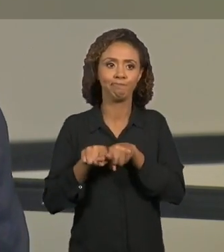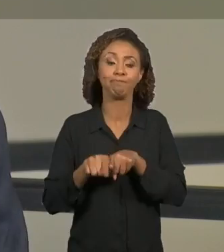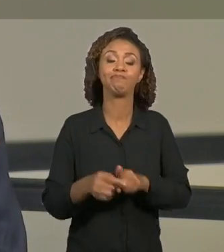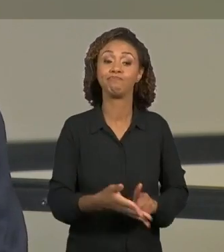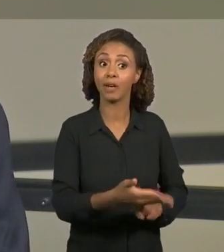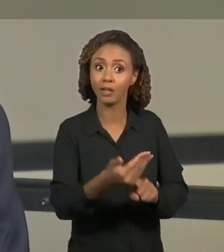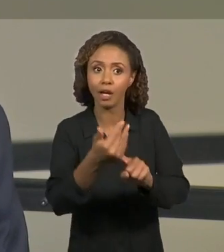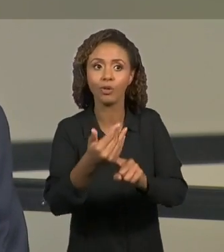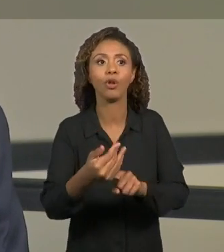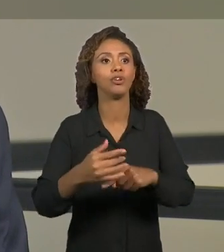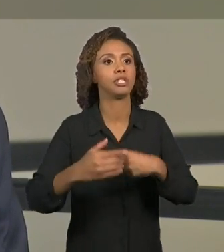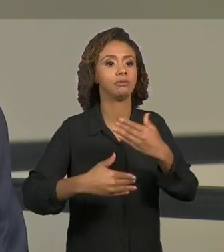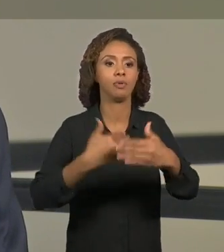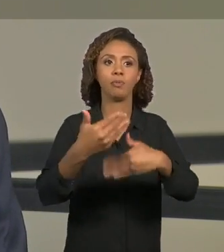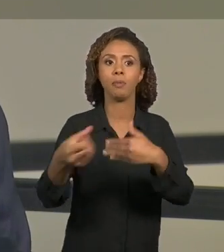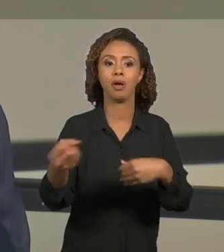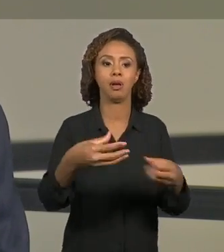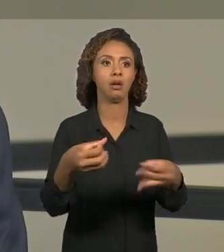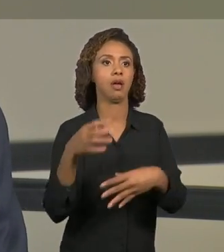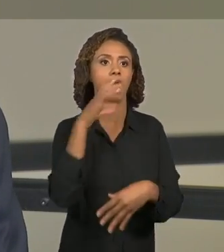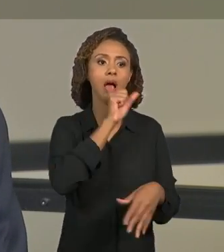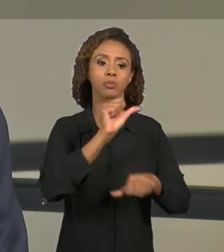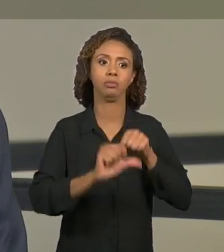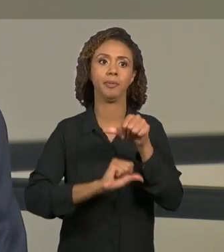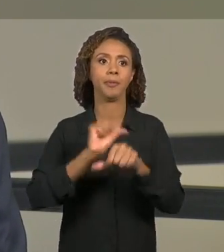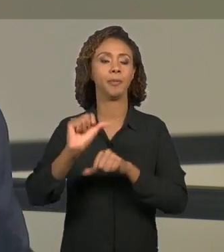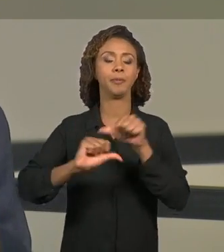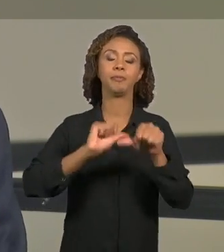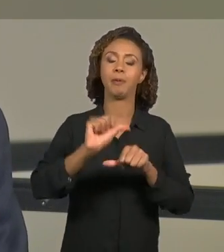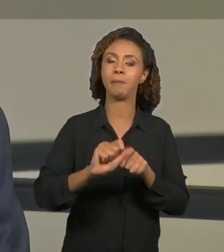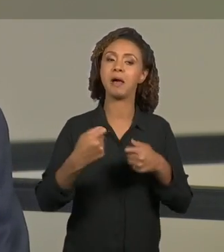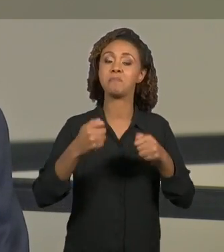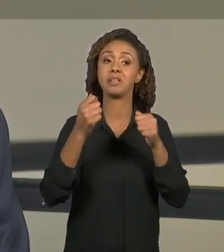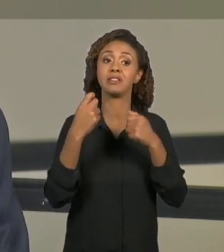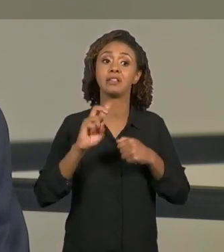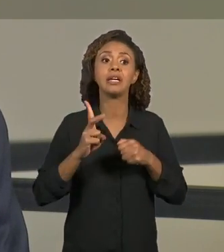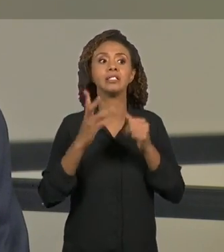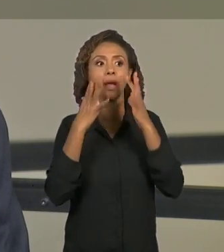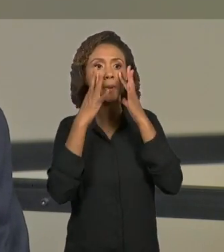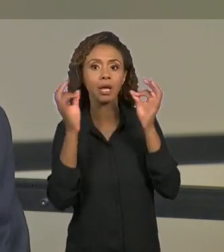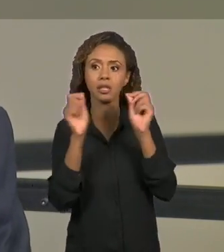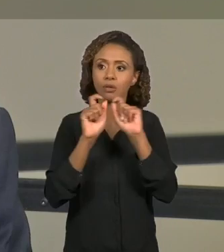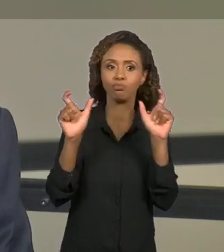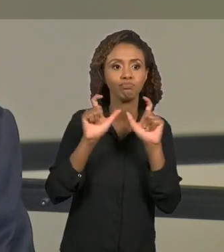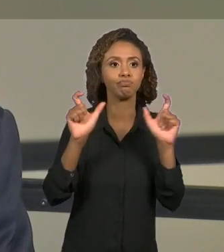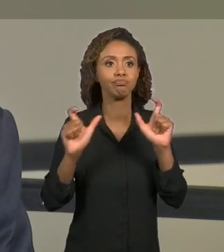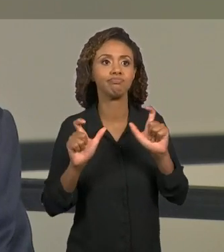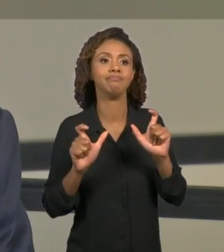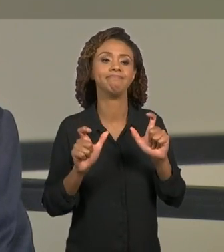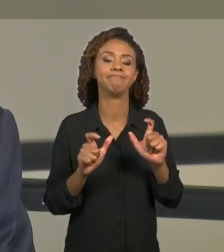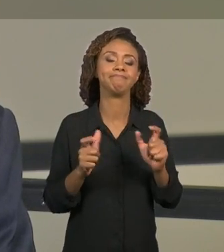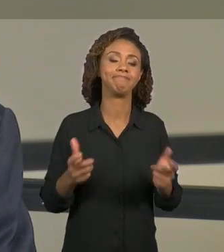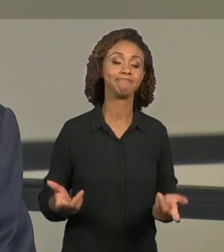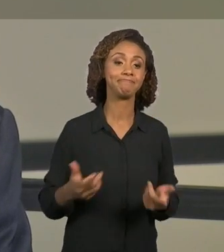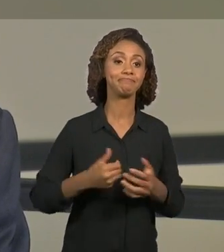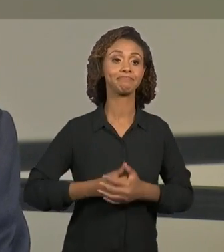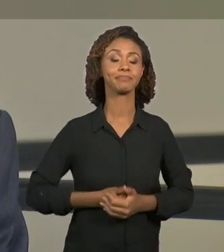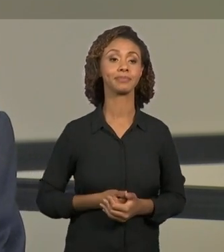tecnologia e avançando né pra você tem que estar sempre na tenta essas essas mudanças né é